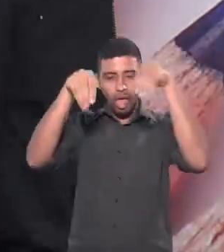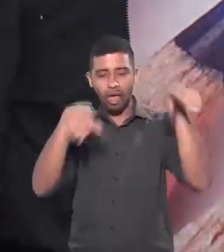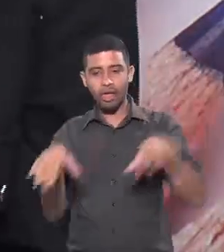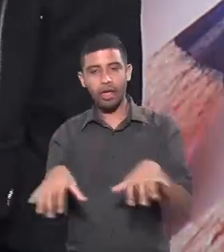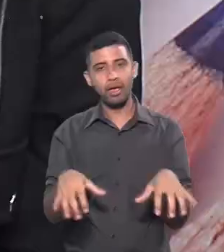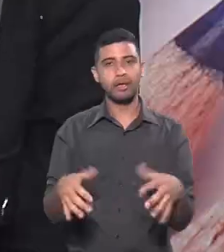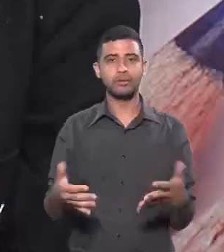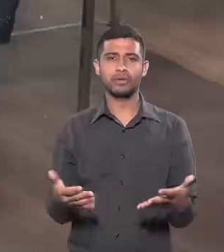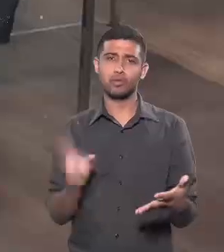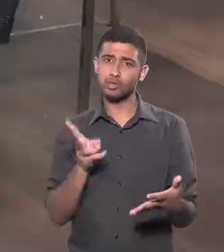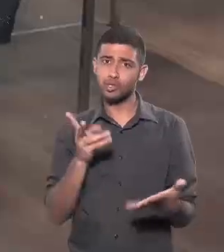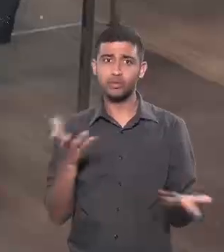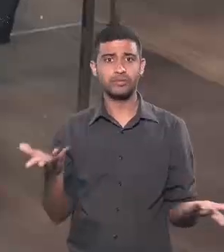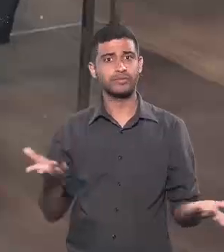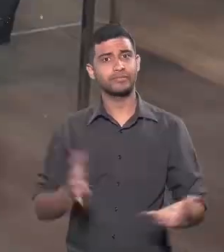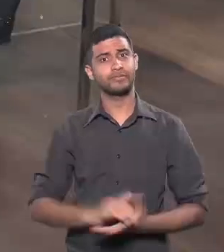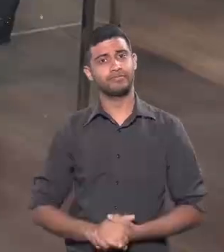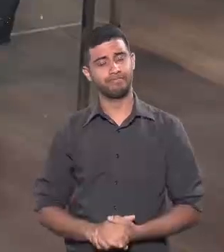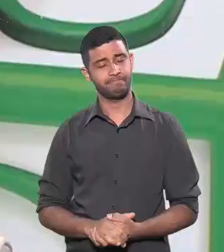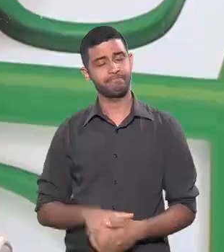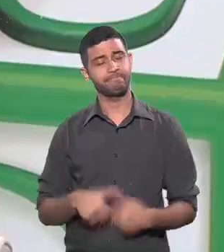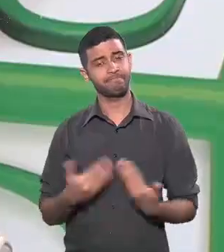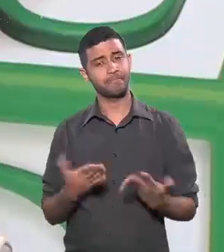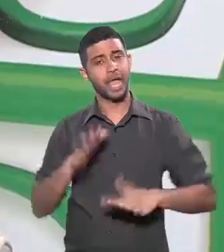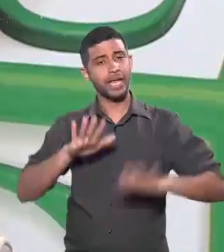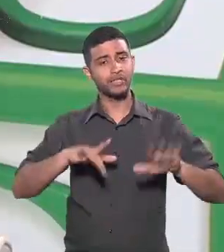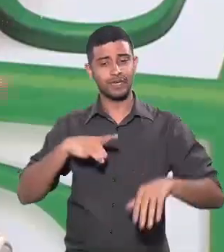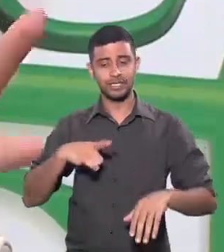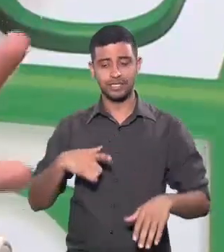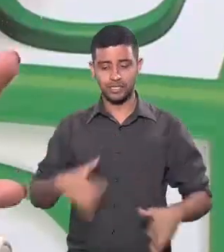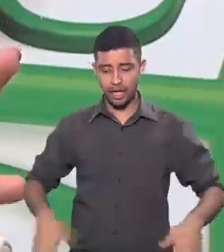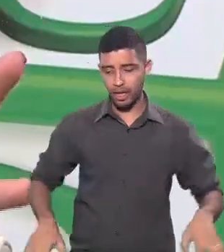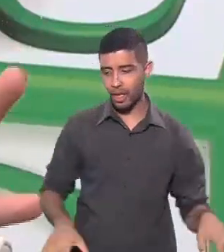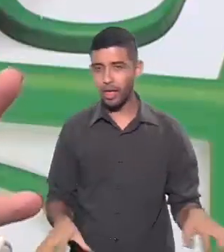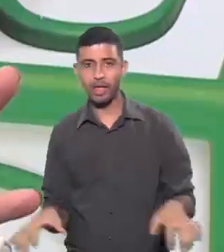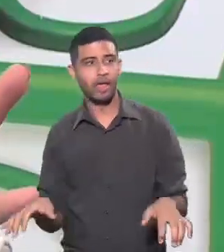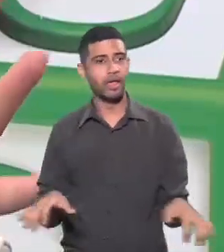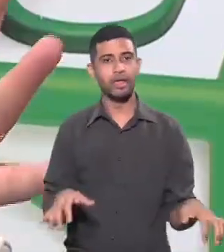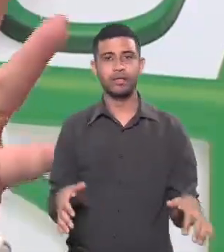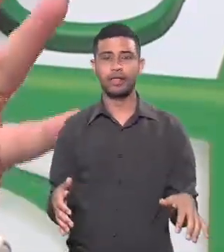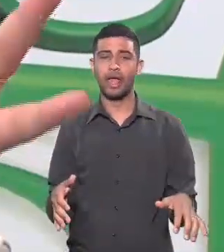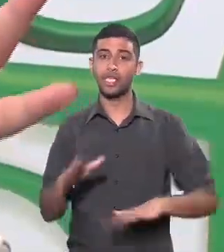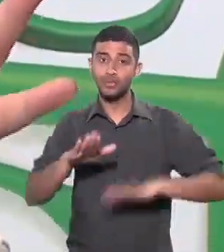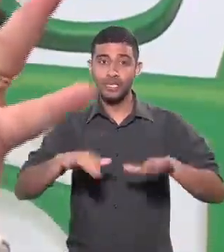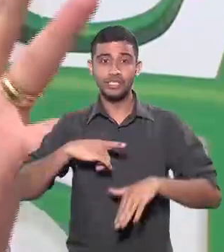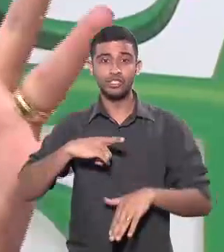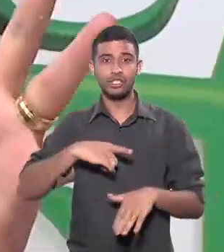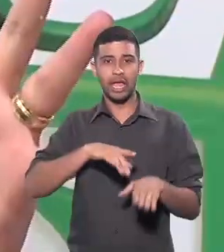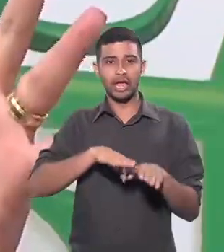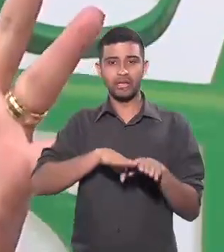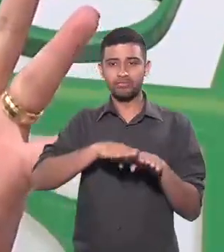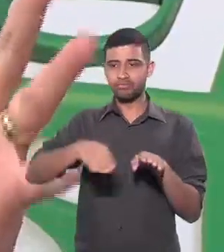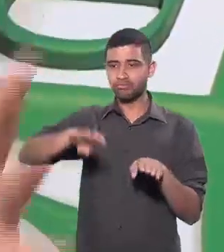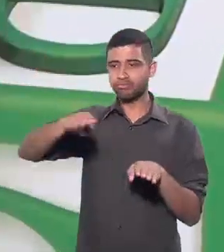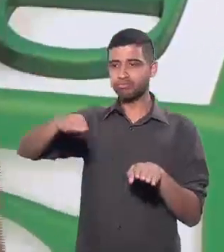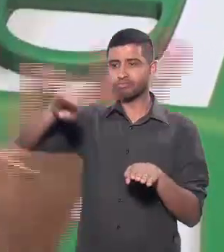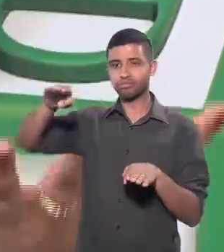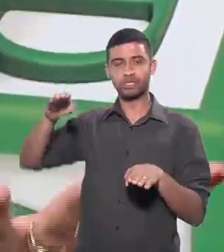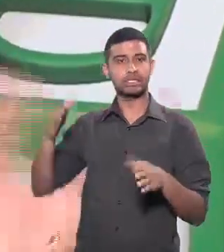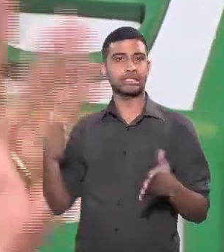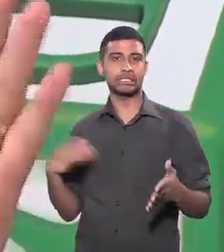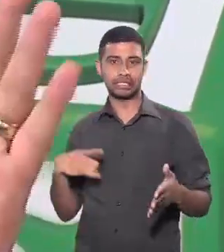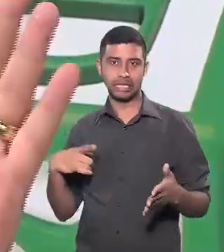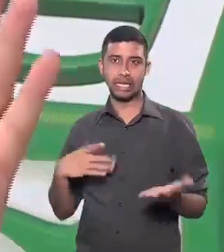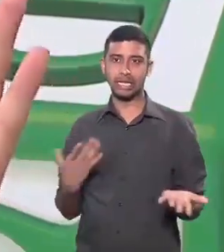mas na verdade é um andador. Continua sendo um andador. Então, às vezes, assim, tem um andador, e aí, às vezes, tem uma escada, né? Eu já